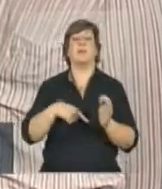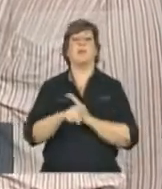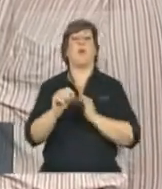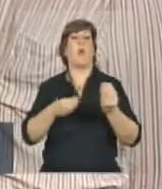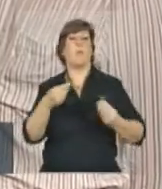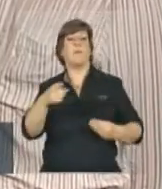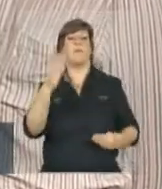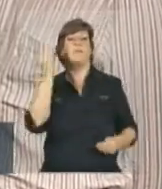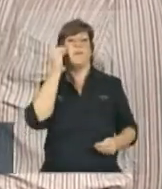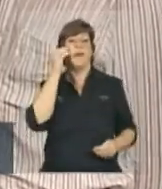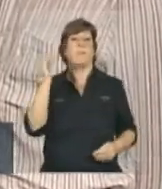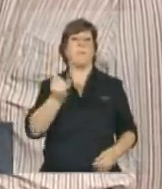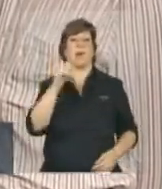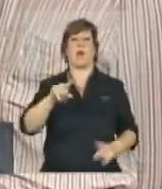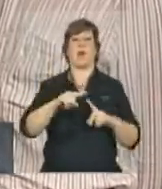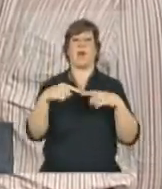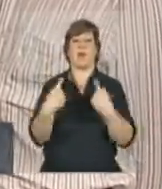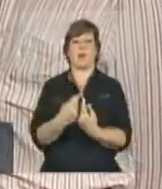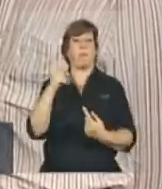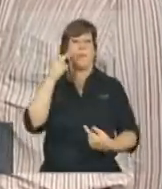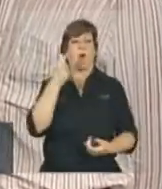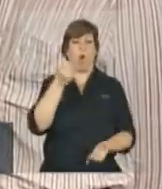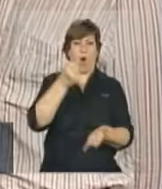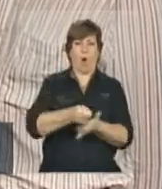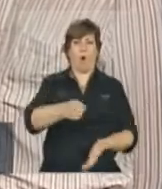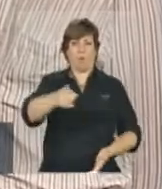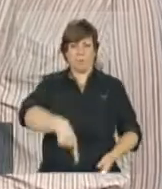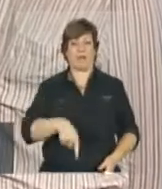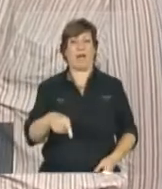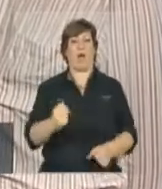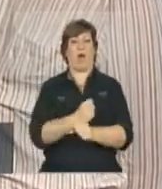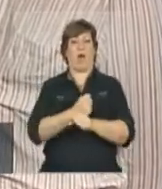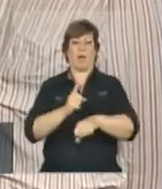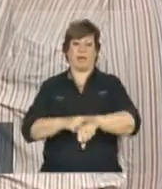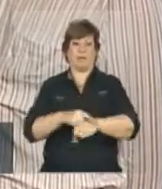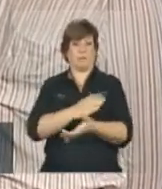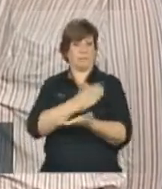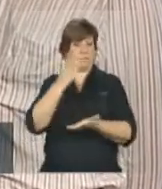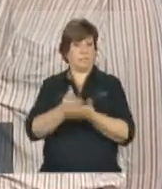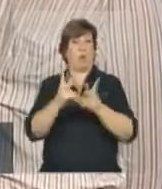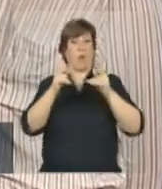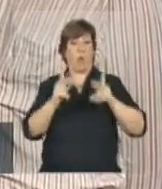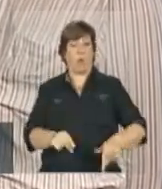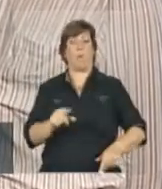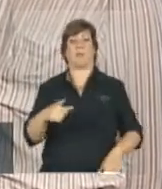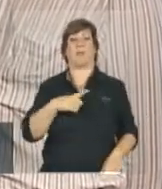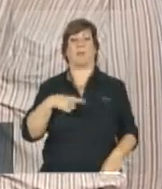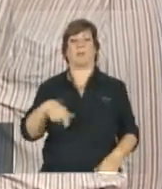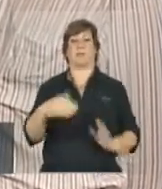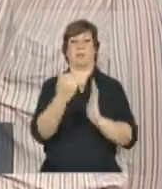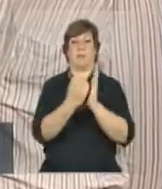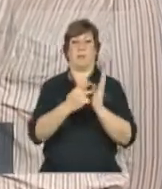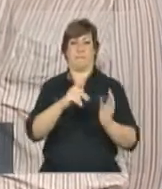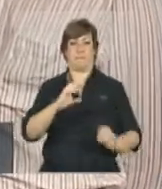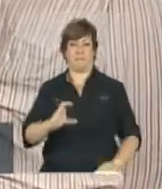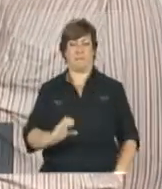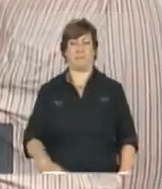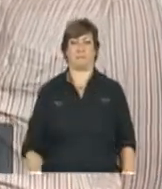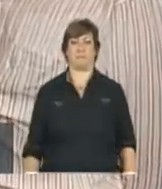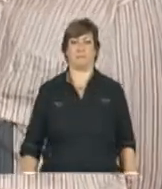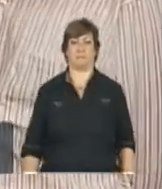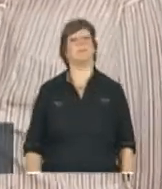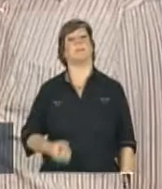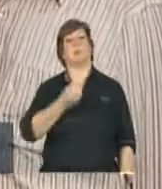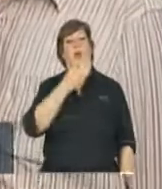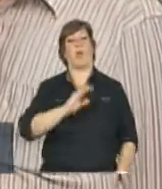importância dessas reuniões para cobrar que realmente essas obras sejam realizadas a tempo, conforme prevê o Programa de Aceleração do Crescimento?